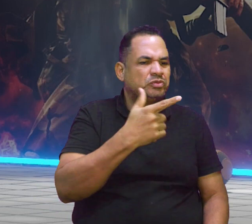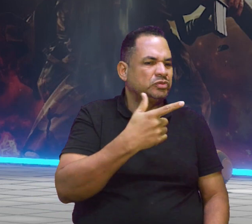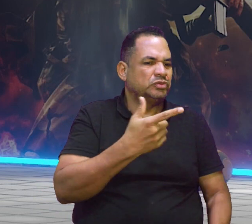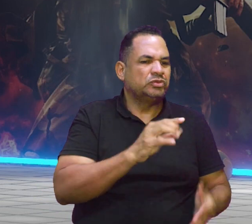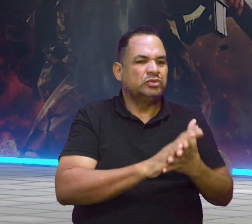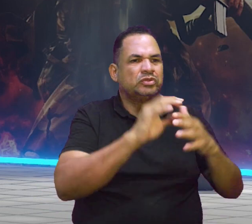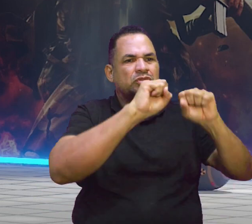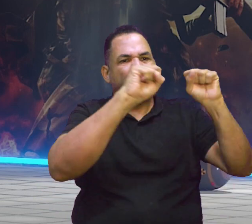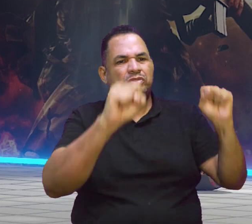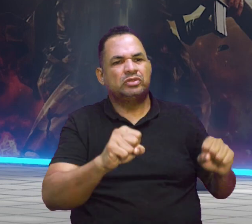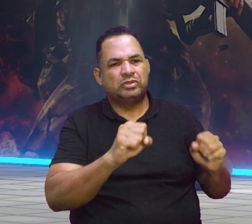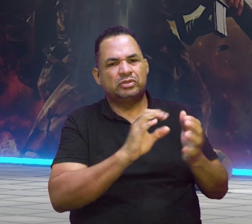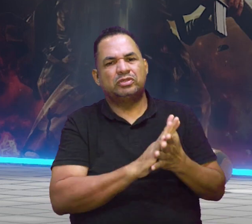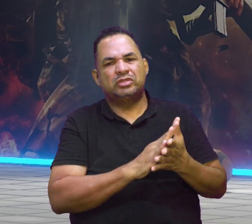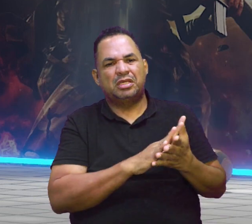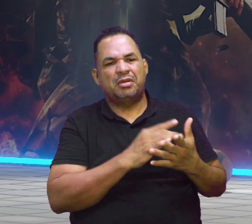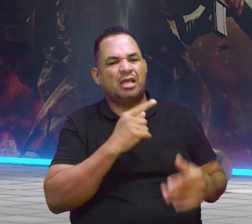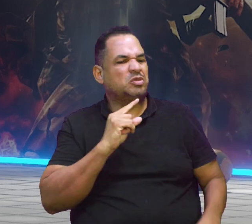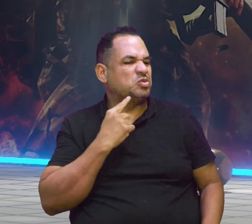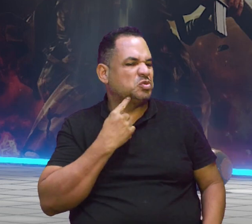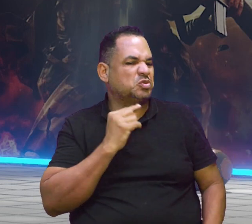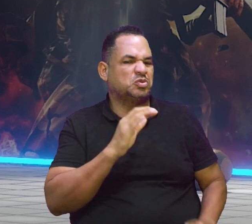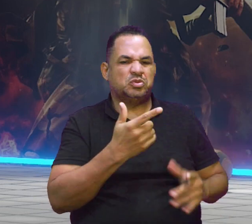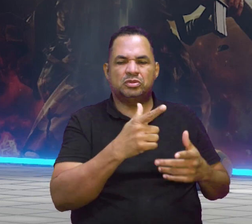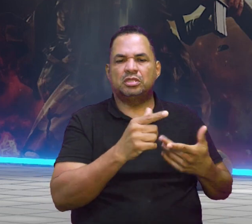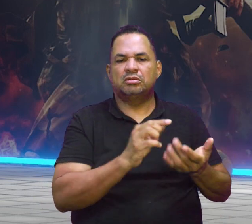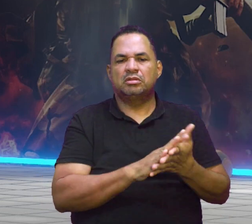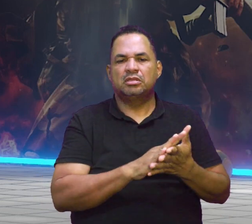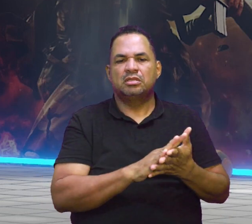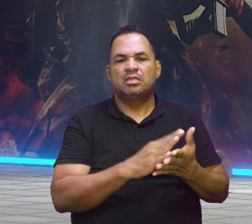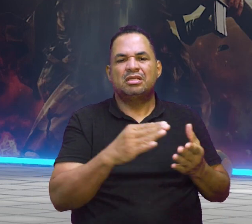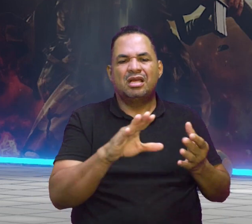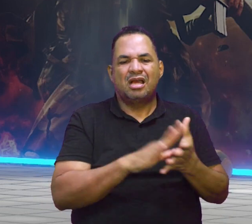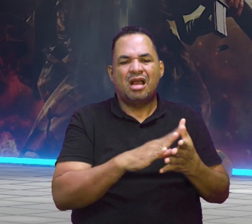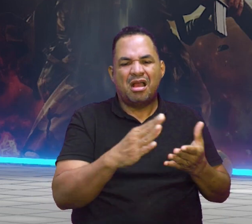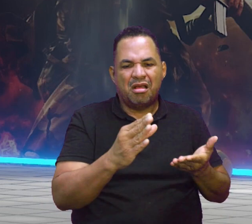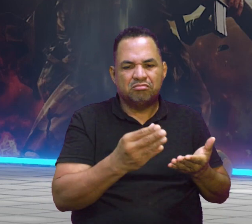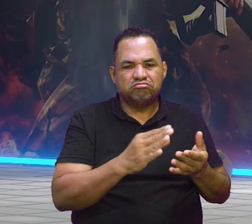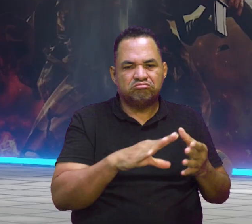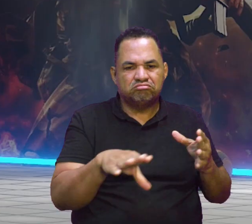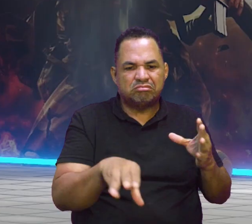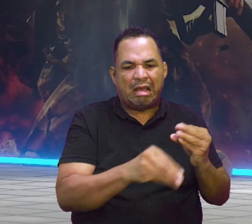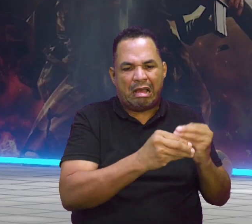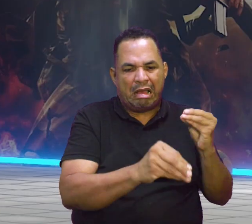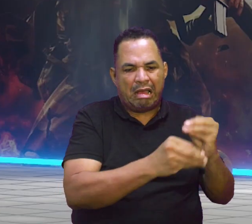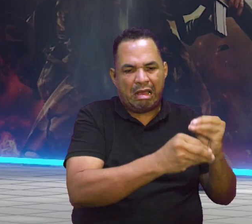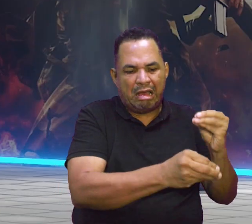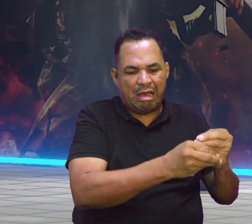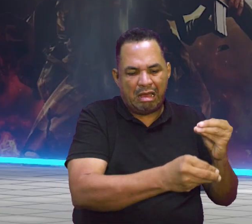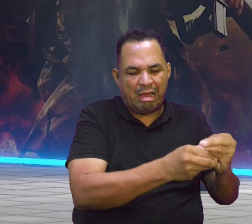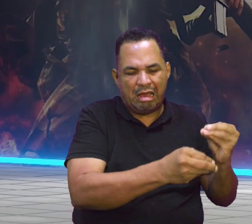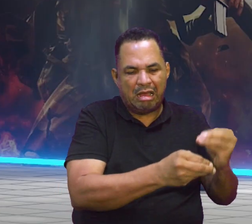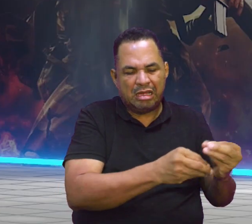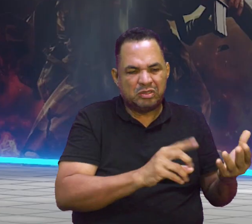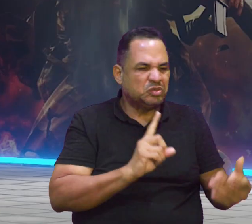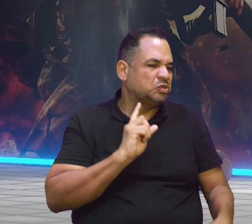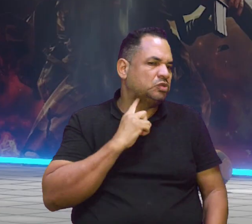esgoto, essa região ela acumulava muito lixo. E com esse acúmulo de lixo, vai gerar